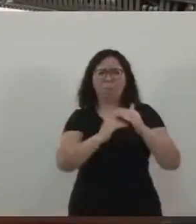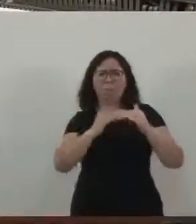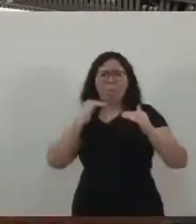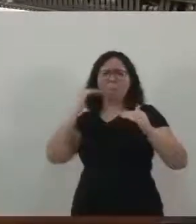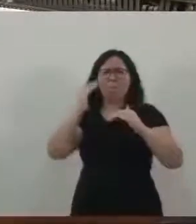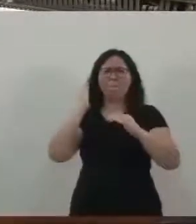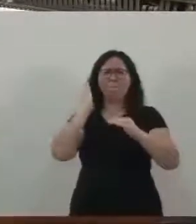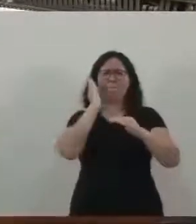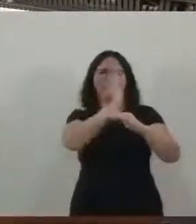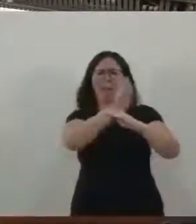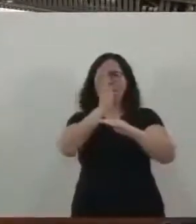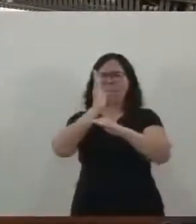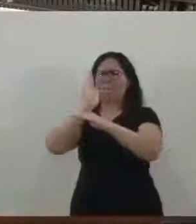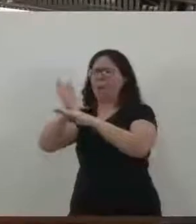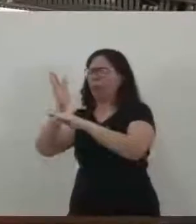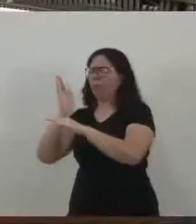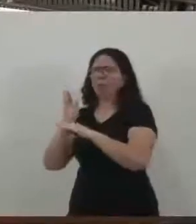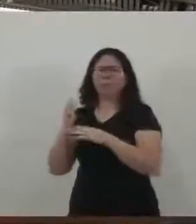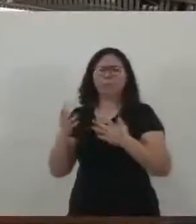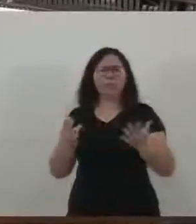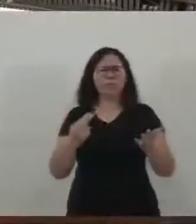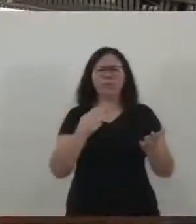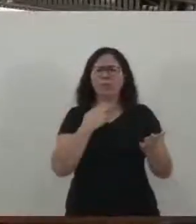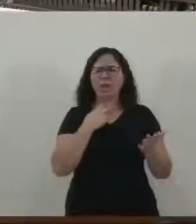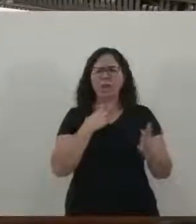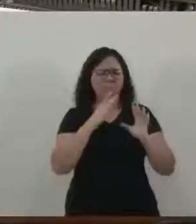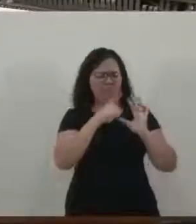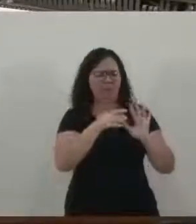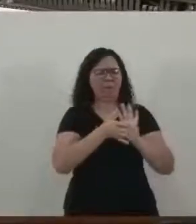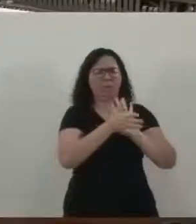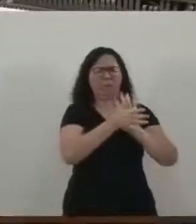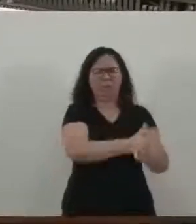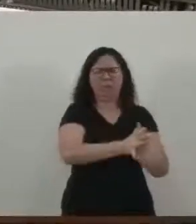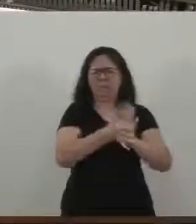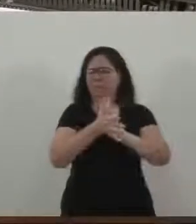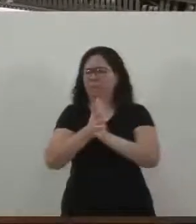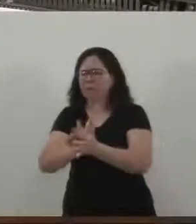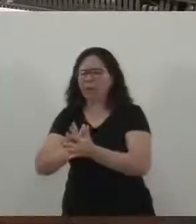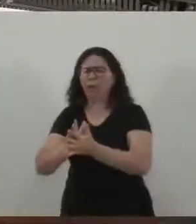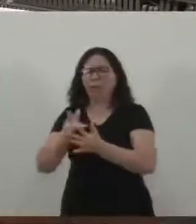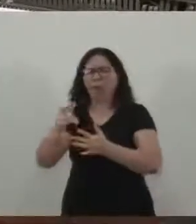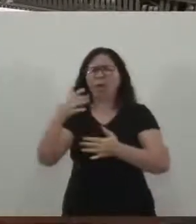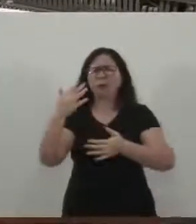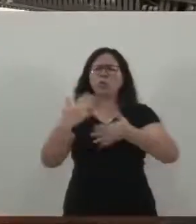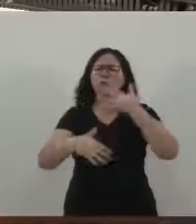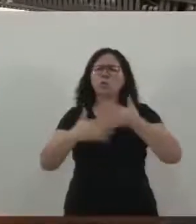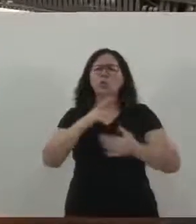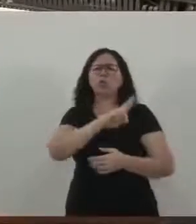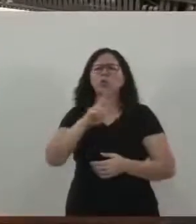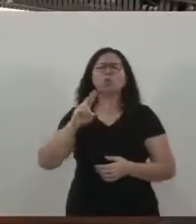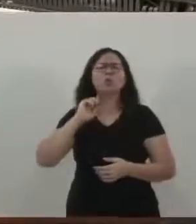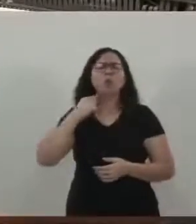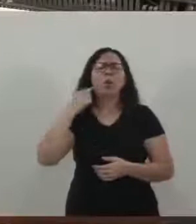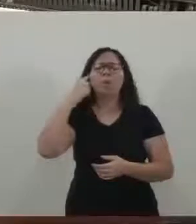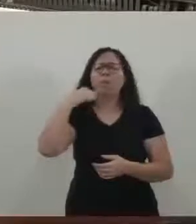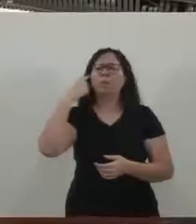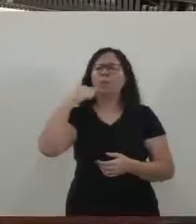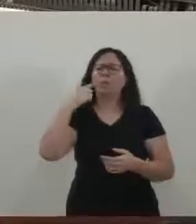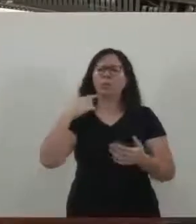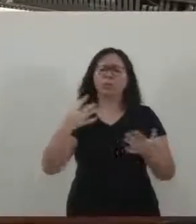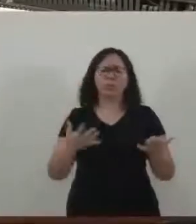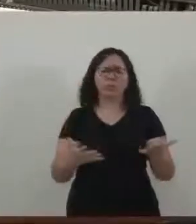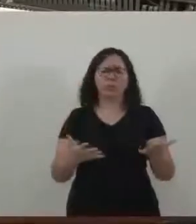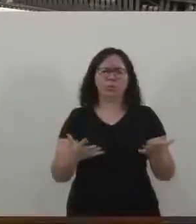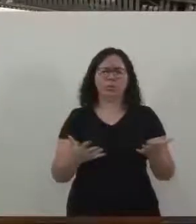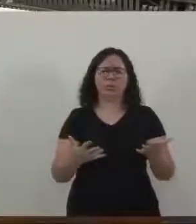outro. É o que mais alguns políticos fazem, que denigrem a imagem da política. A política é fazer o bem para o próximo e a gente só vê um pisando na cabeça do